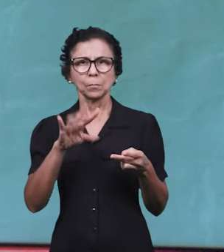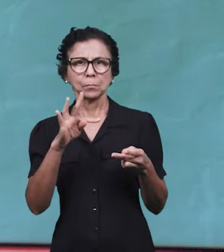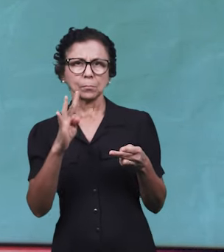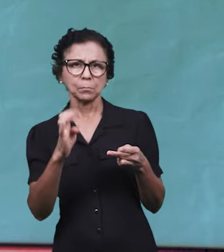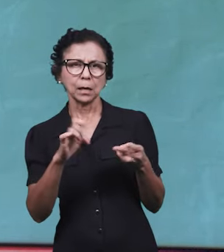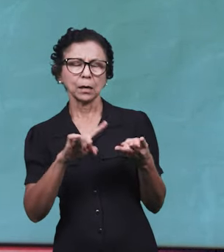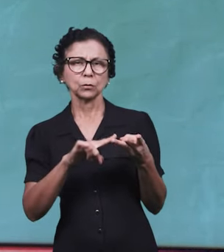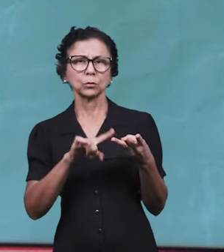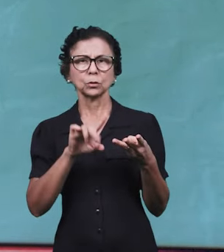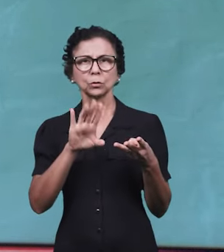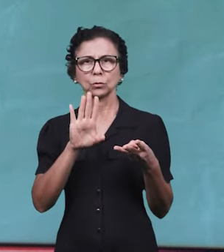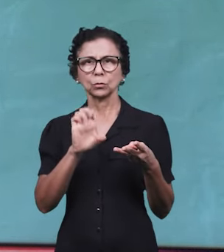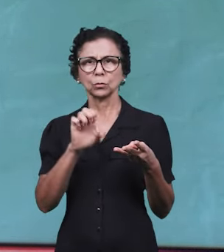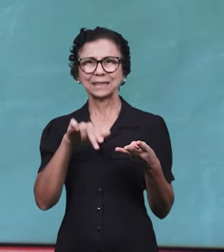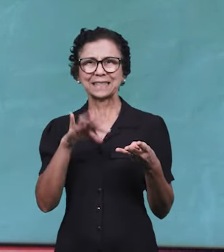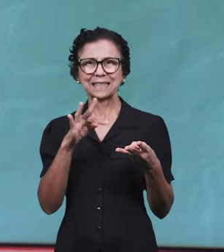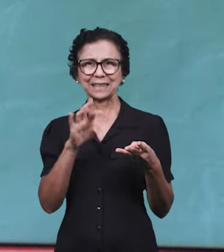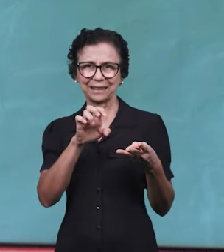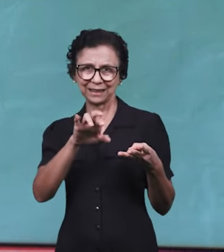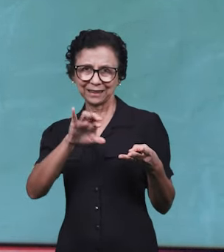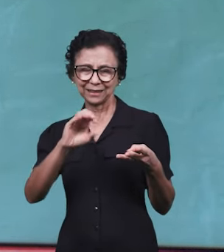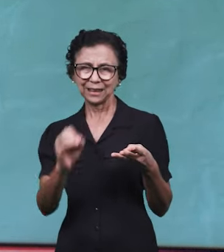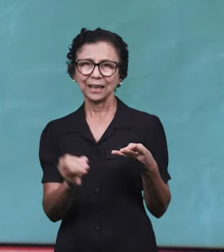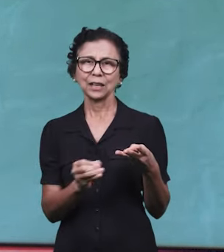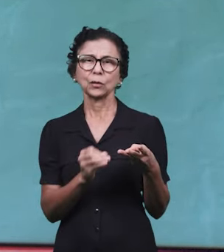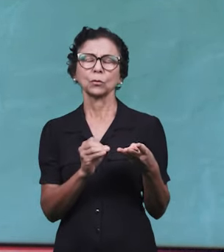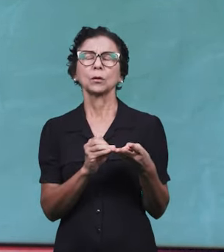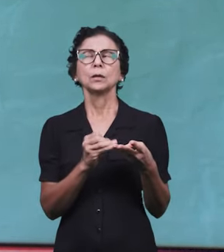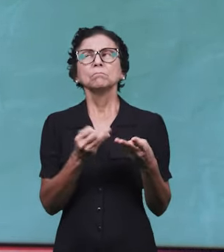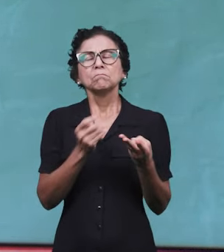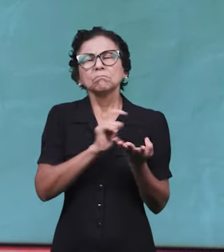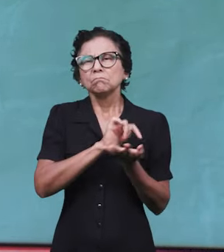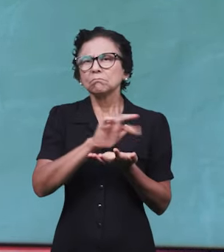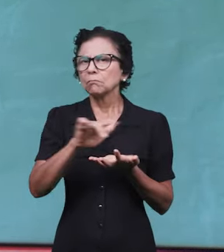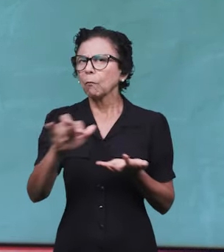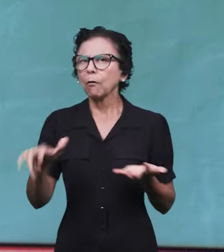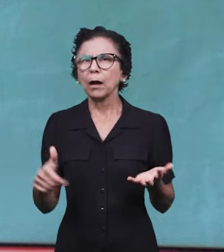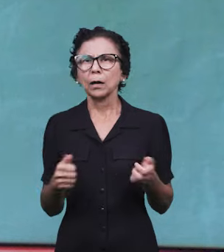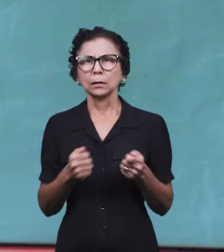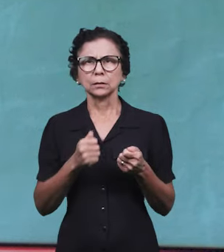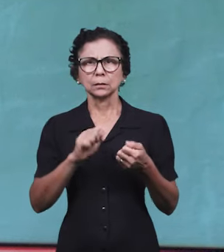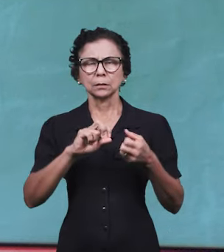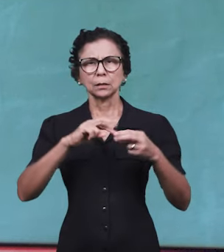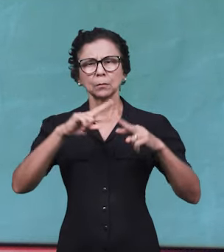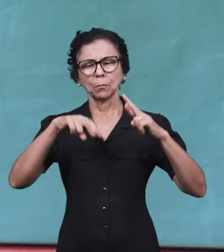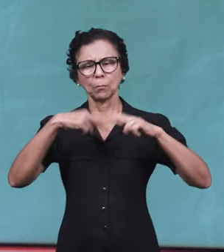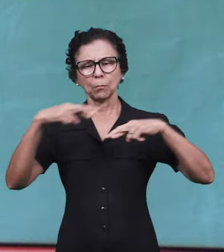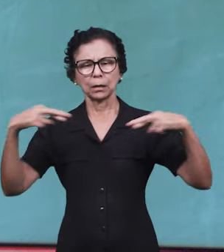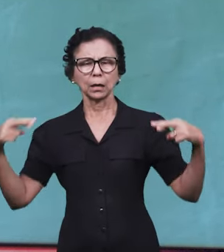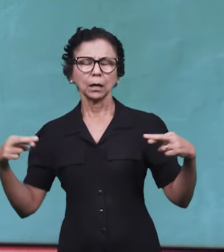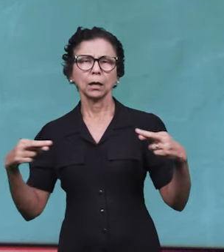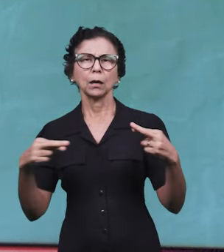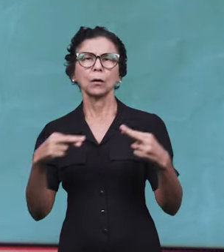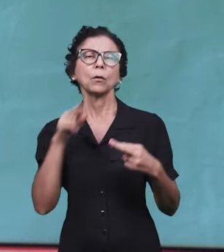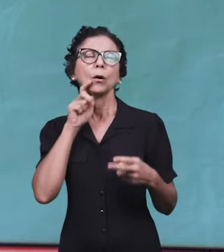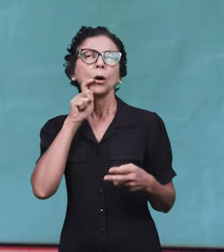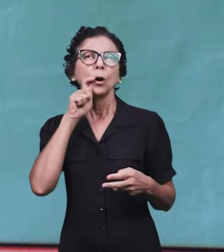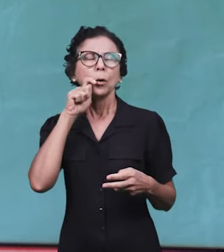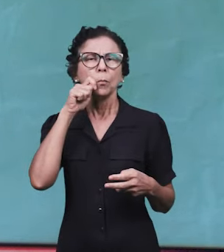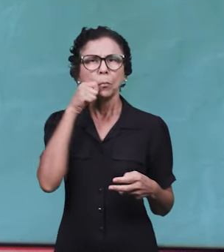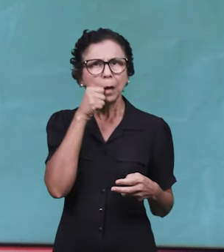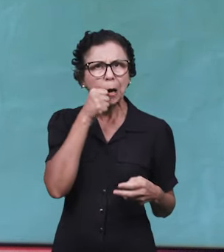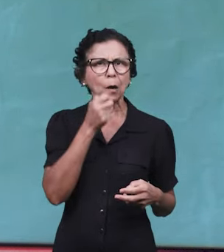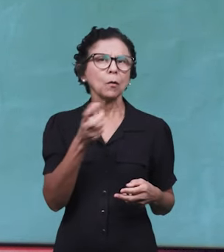bolos, biscoitos, pães, torradas, massa de pizza, macarrão e até cerveja, eles contêm